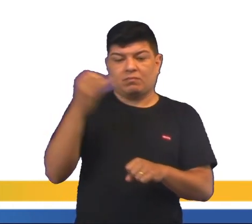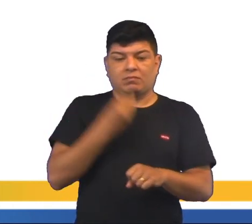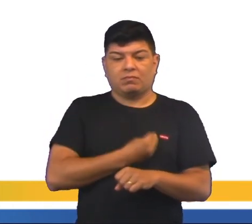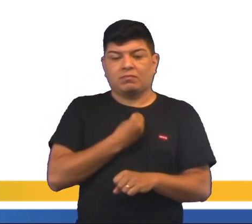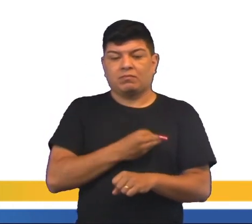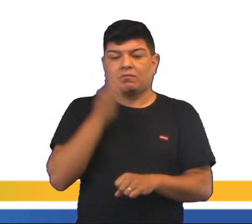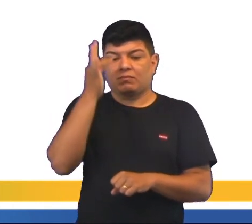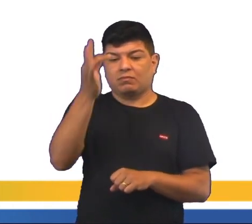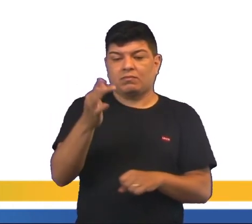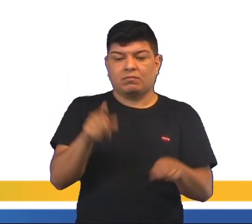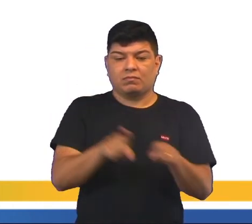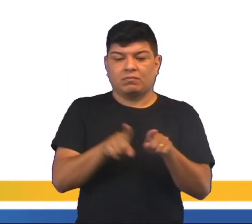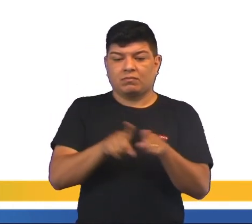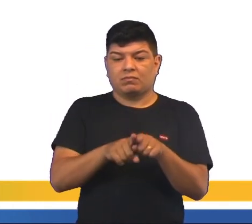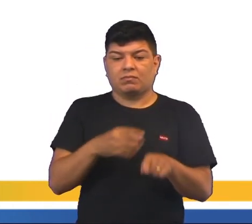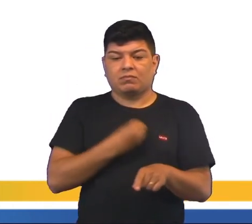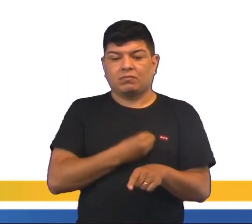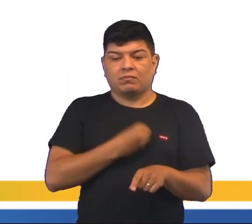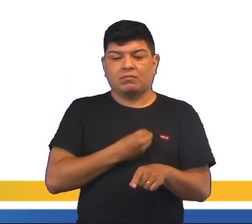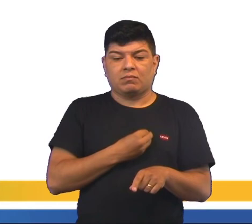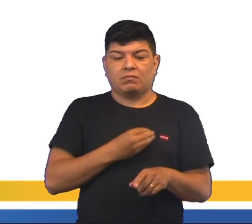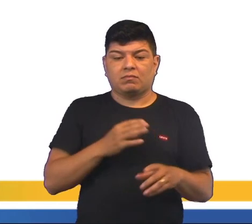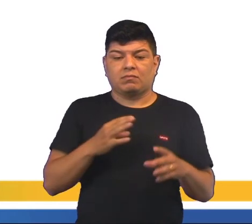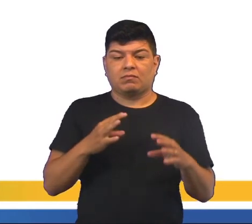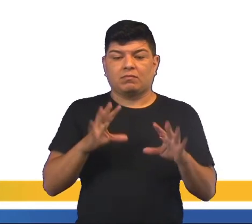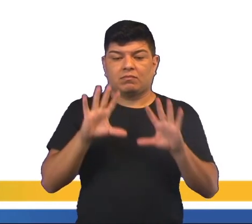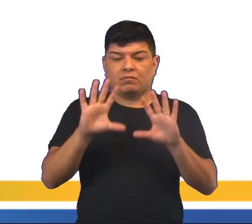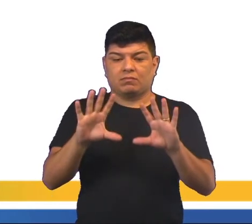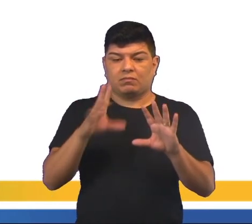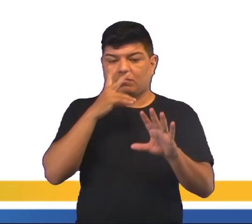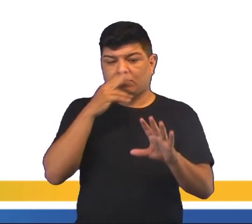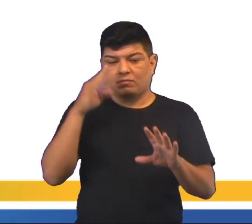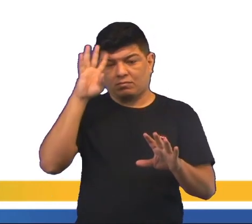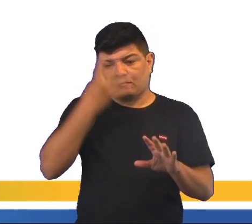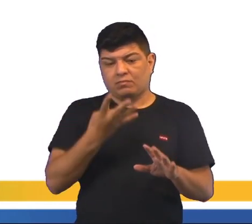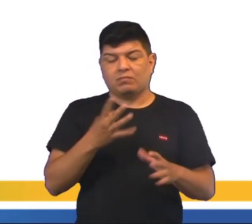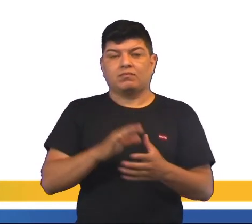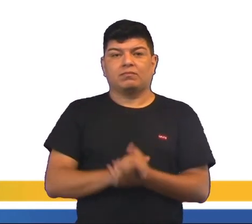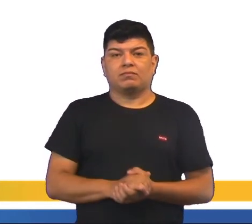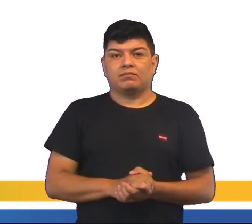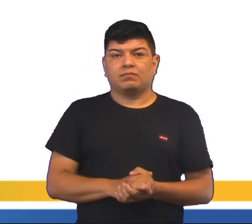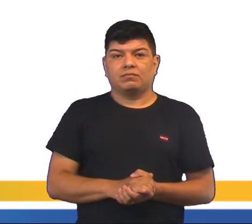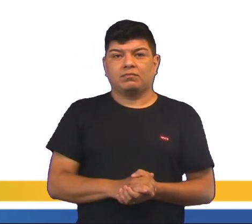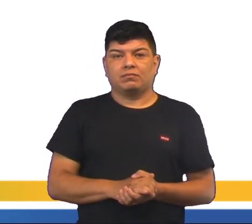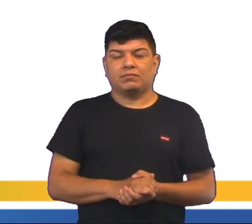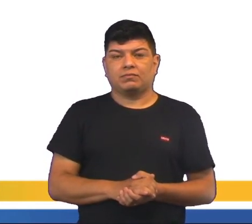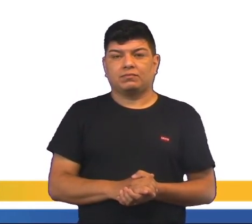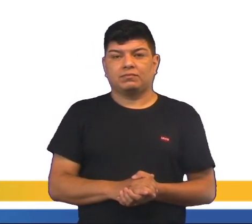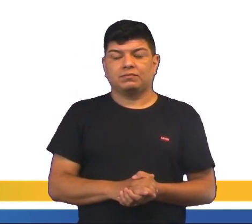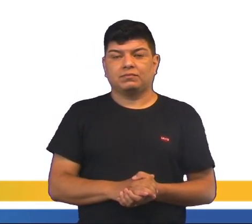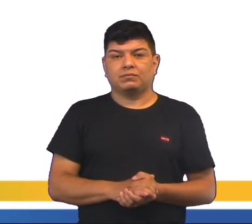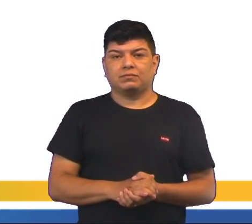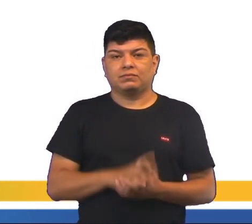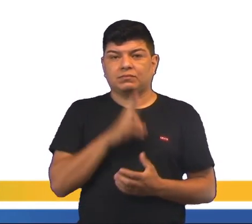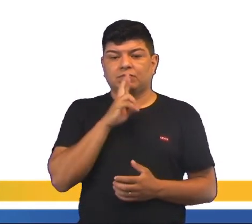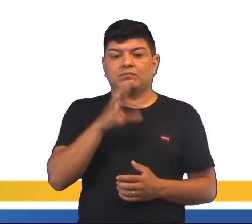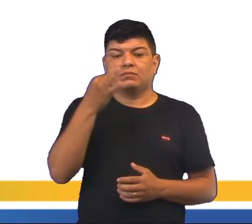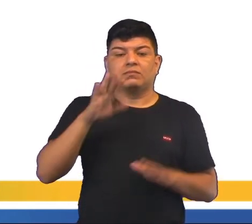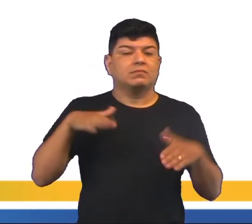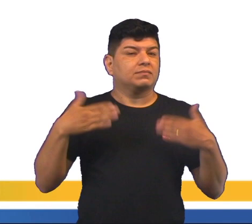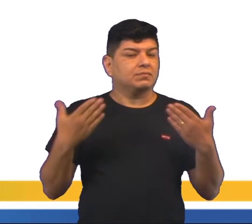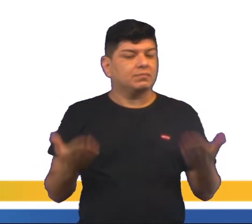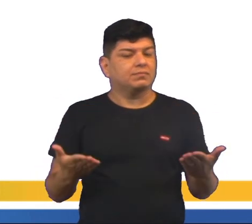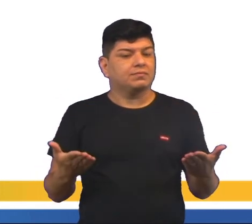ideais, presentes ou futuras, que devem atuar como horizonte para as tomadas de decisão. A resposta